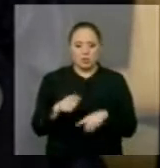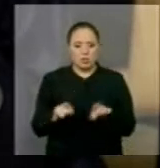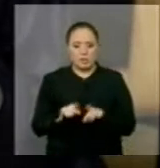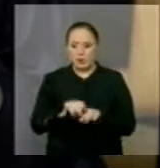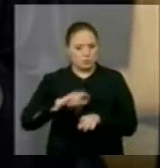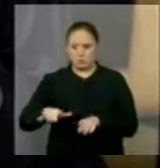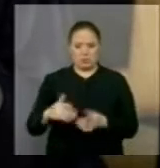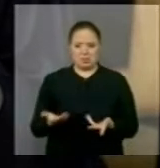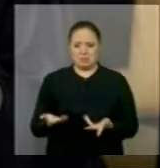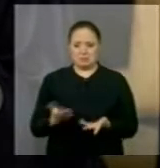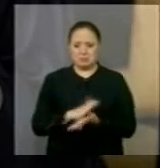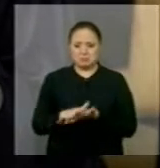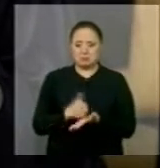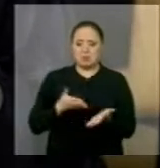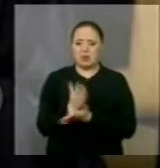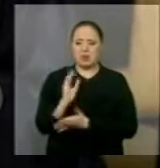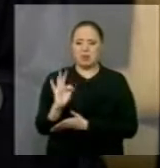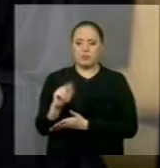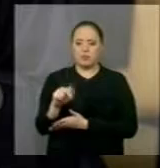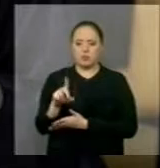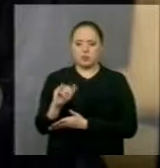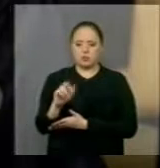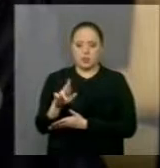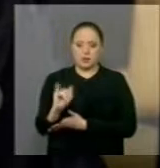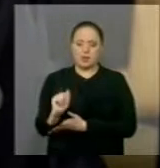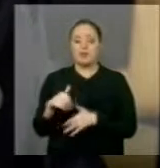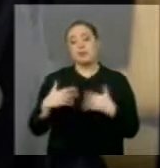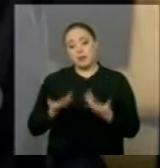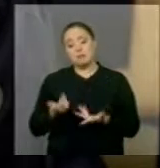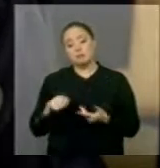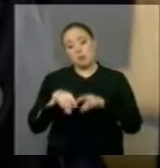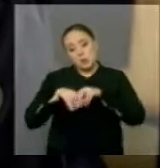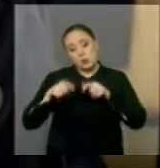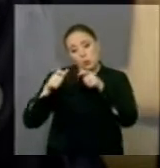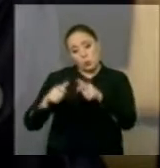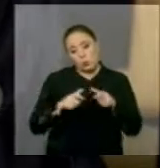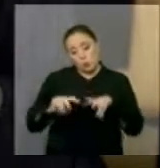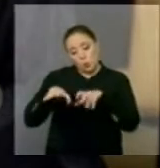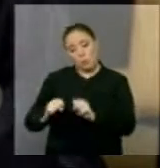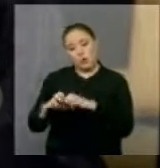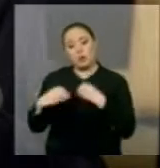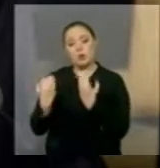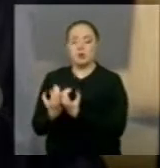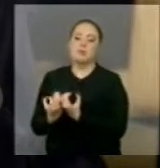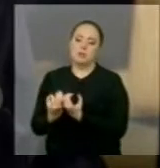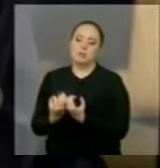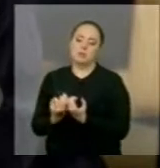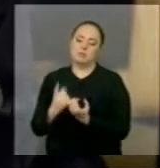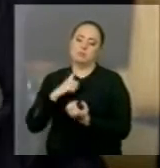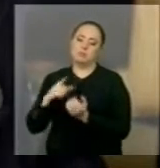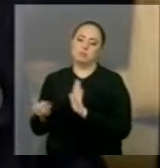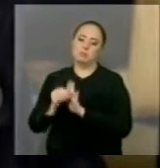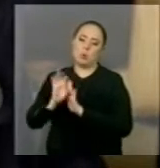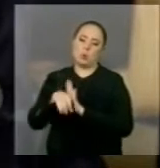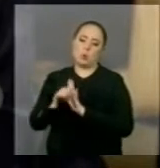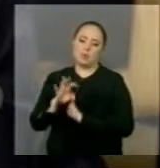não estarão sujeitas à regularização fundiária e, obviamente, que essas terras ocupadas por essas comunidades ingressam, sim, nesse conceito